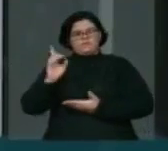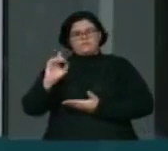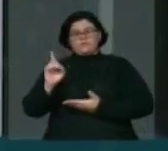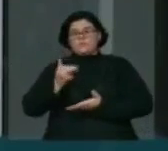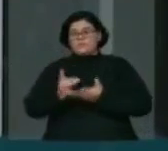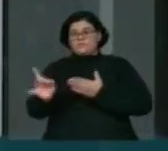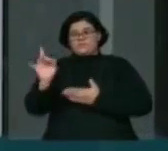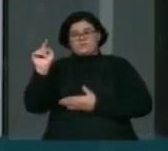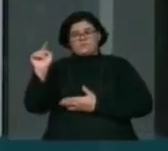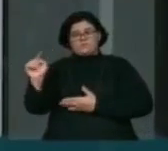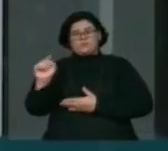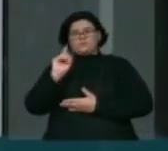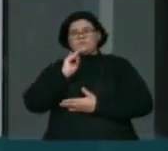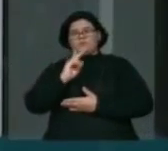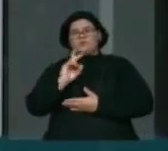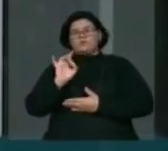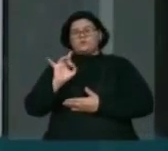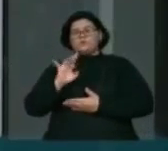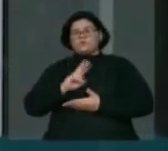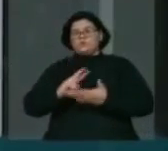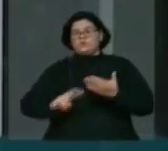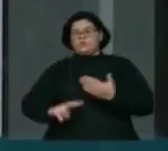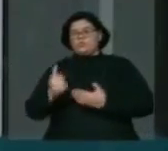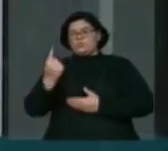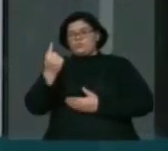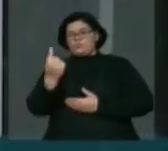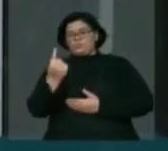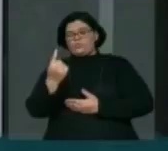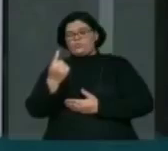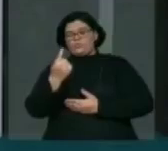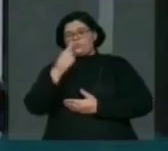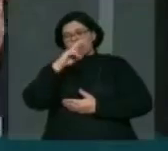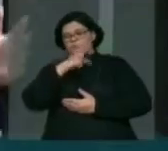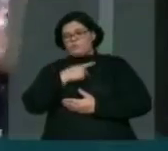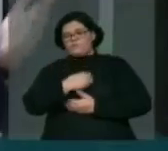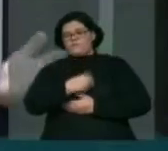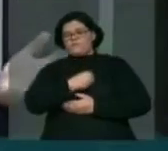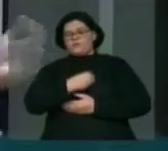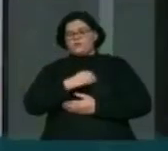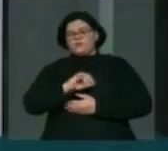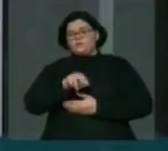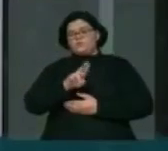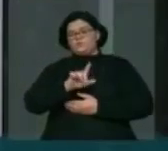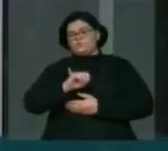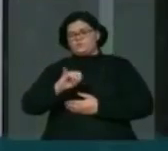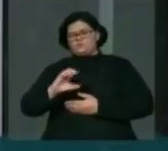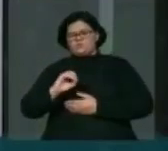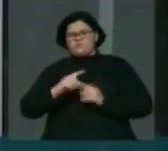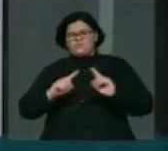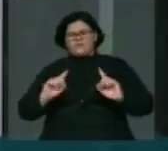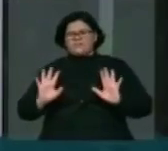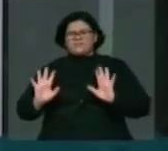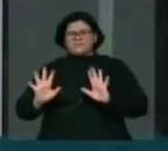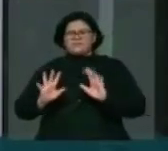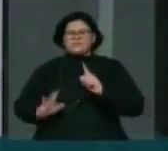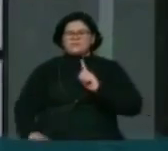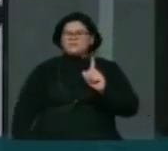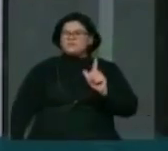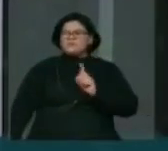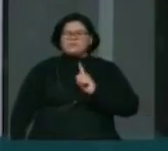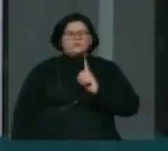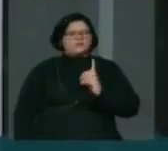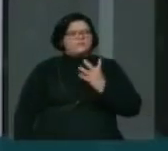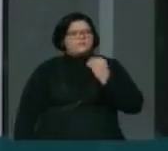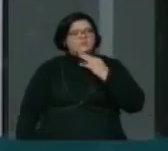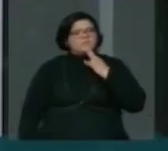inclusive, dizem que só tinha lido um, que era a biografia do Júlio de Castilhos, possivelmente leu mais. Mas ele tinha